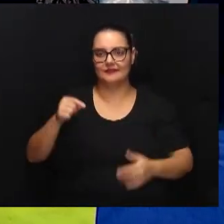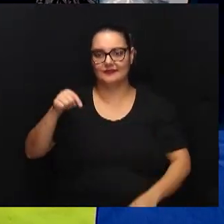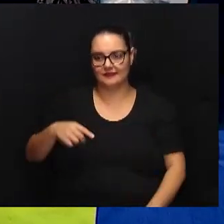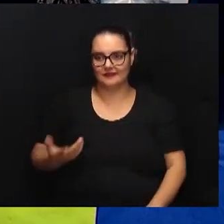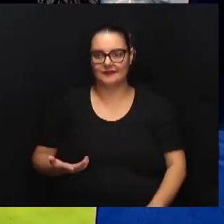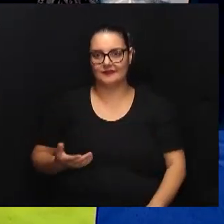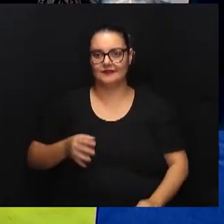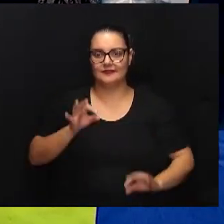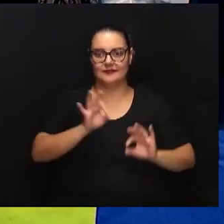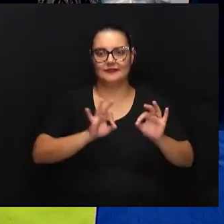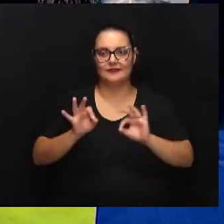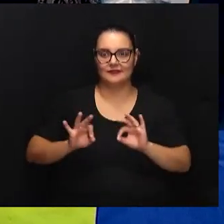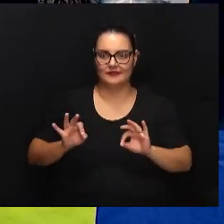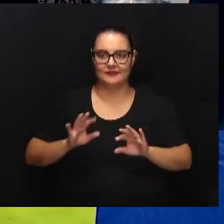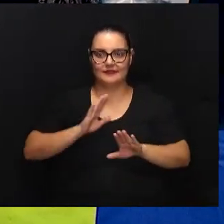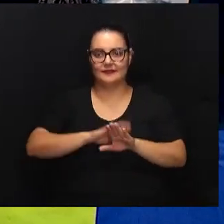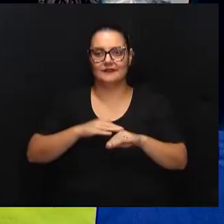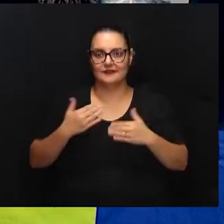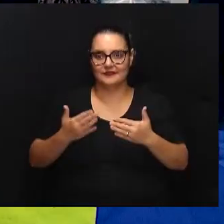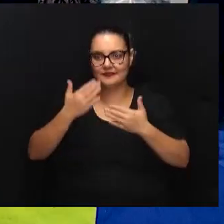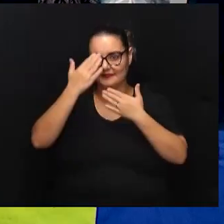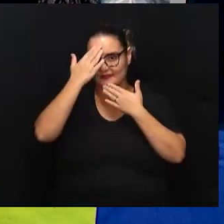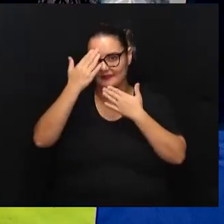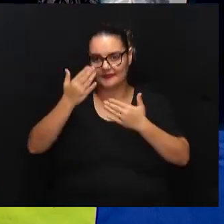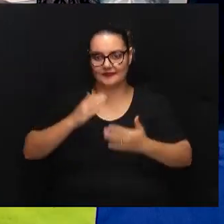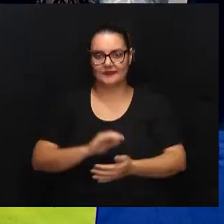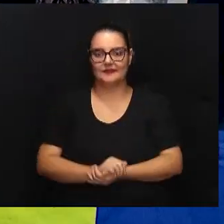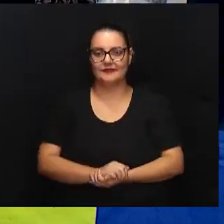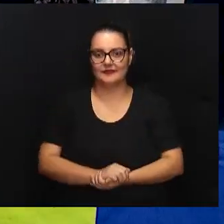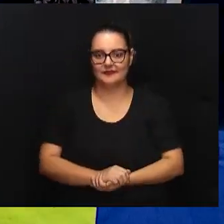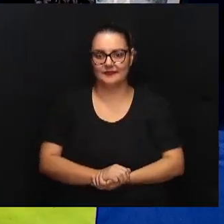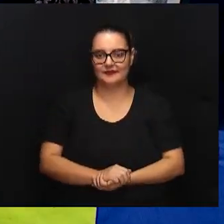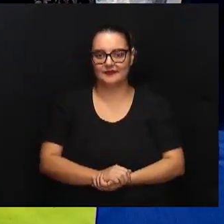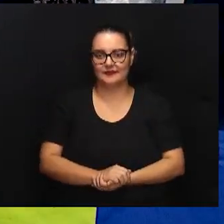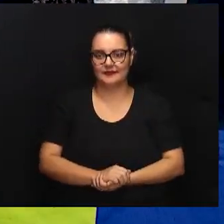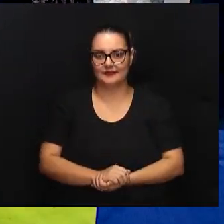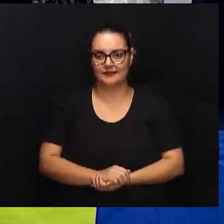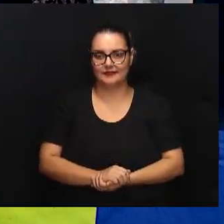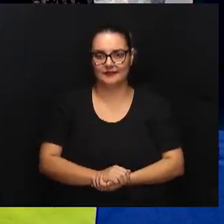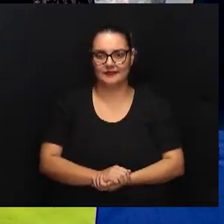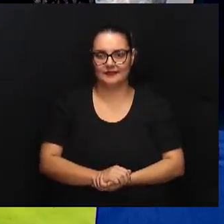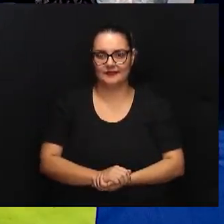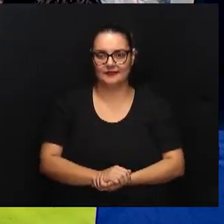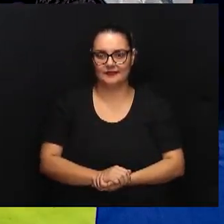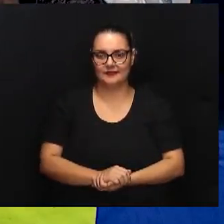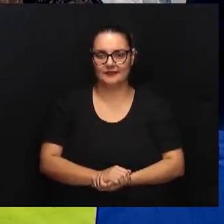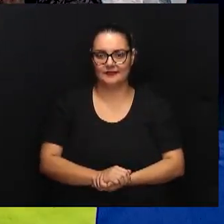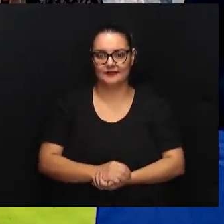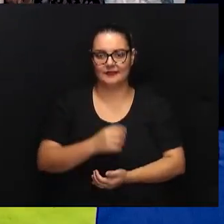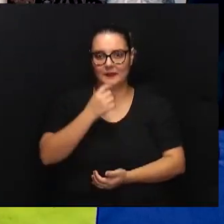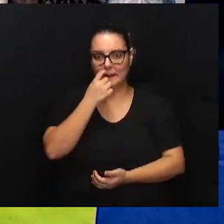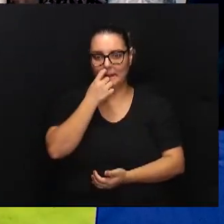estiveram envolvidíssimos com a organização dessa atividade. Obrigada.